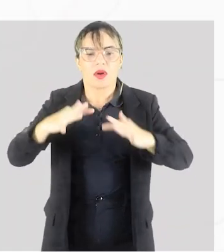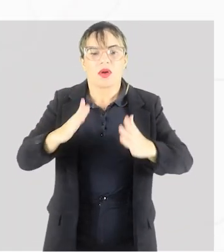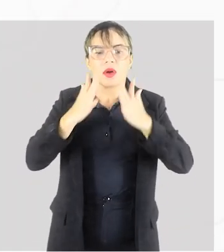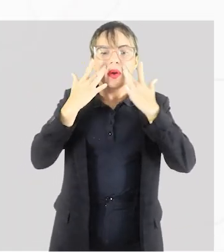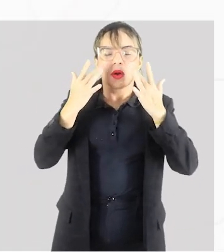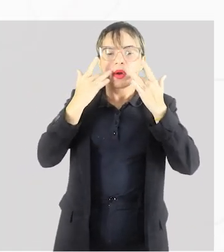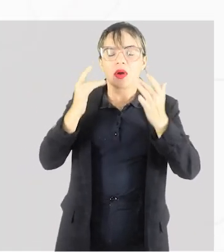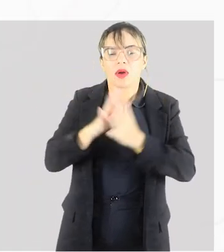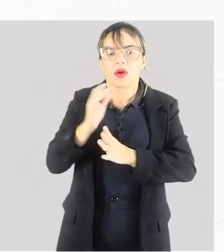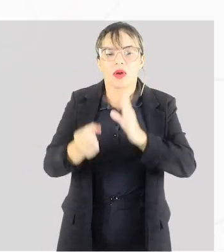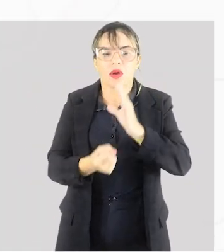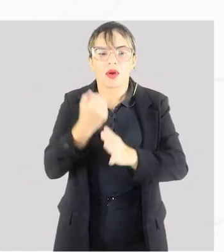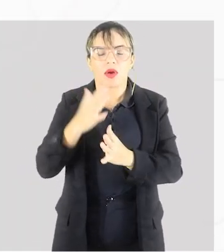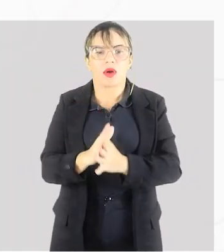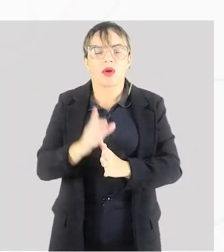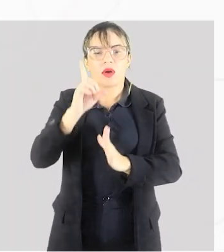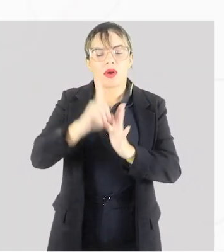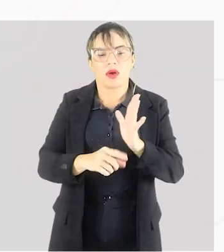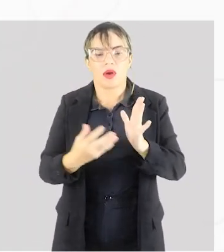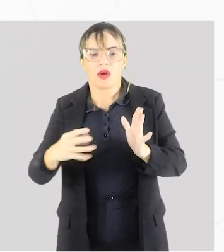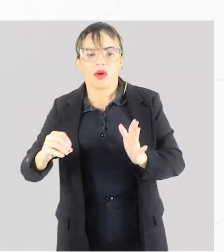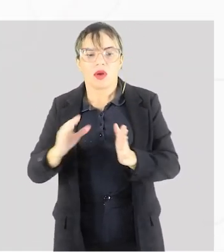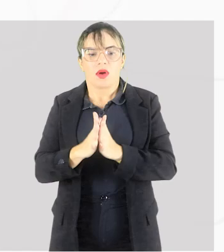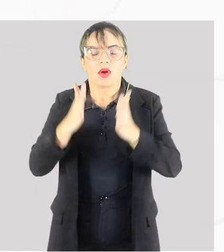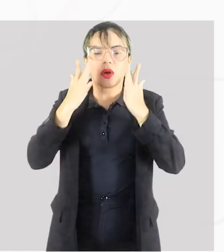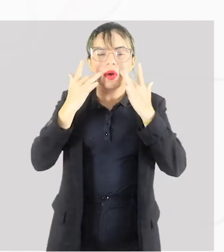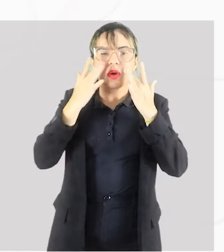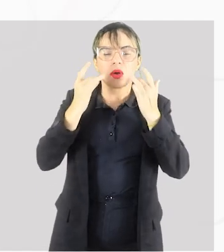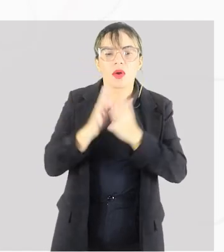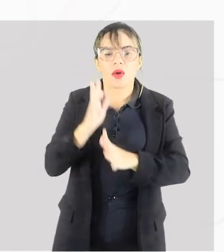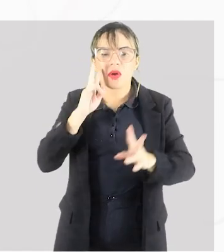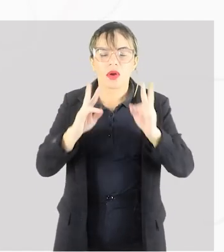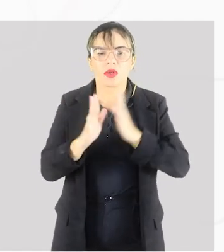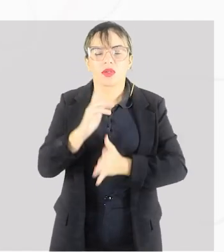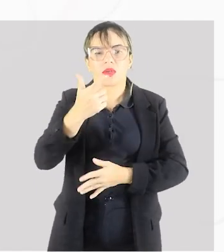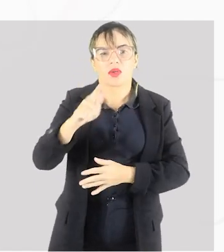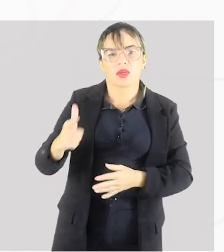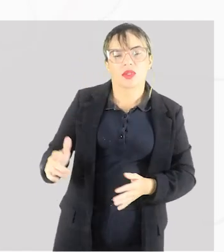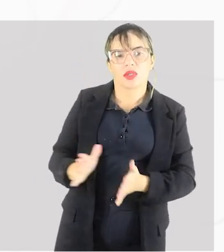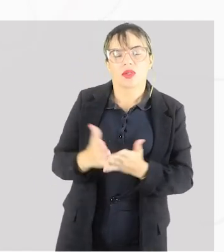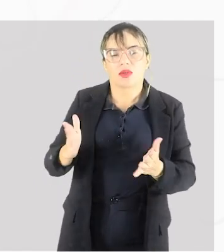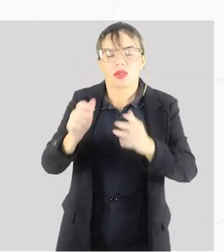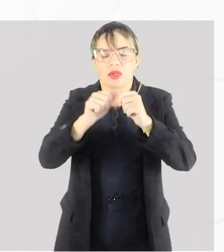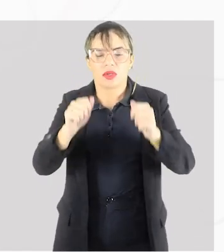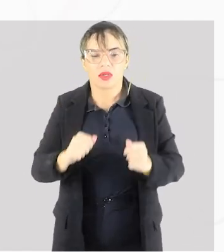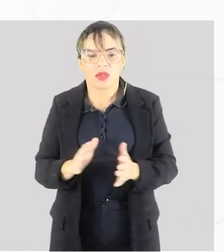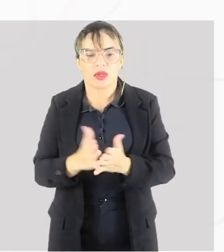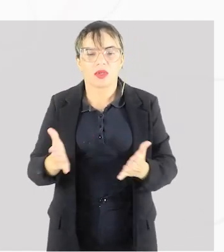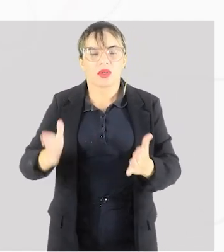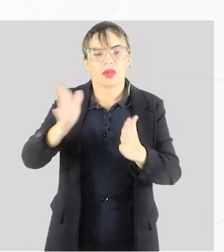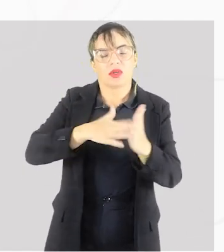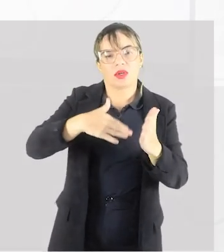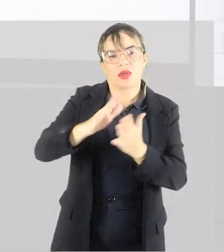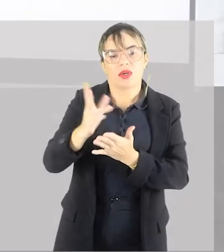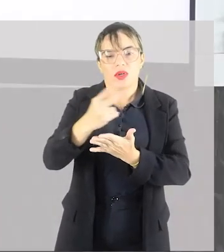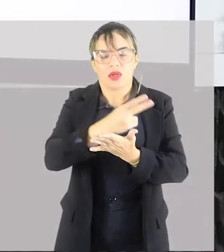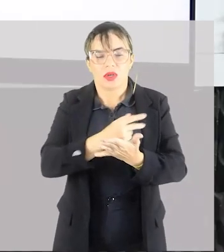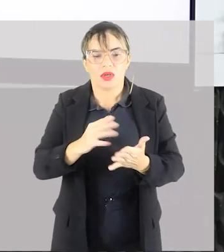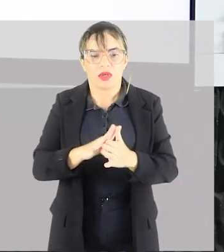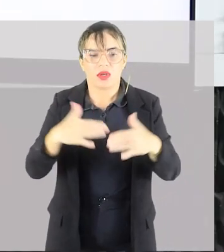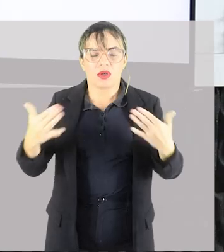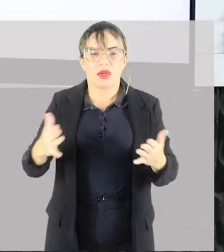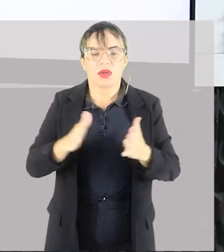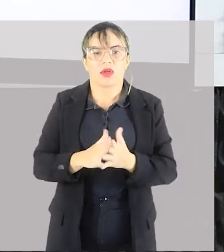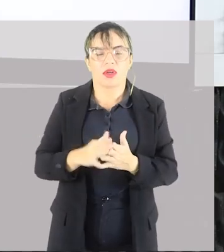surge ali pela década de 50, das artes visuais, onde você não tem uma escultura ou uma pintura, ou um desenho. Você tem algo